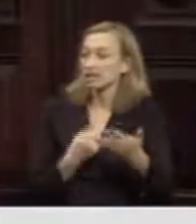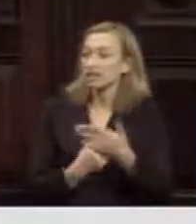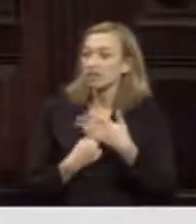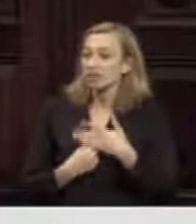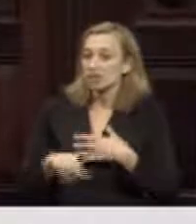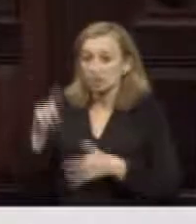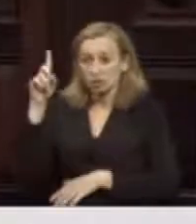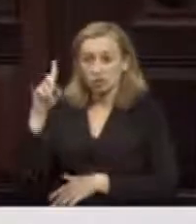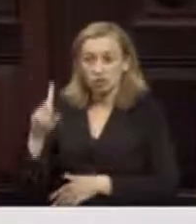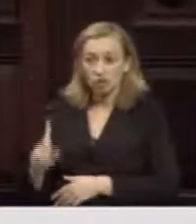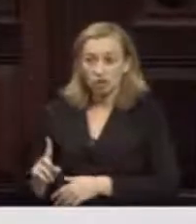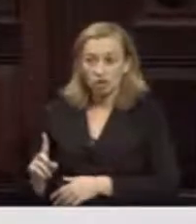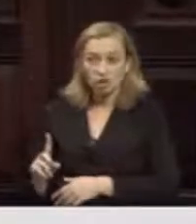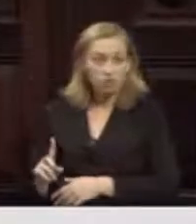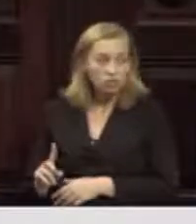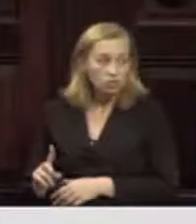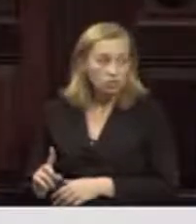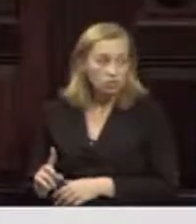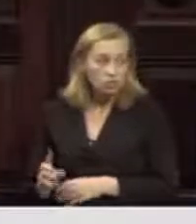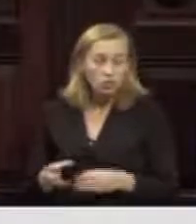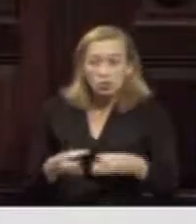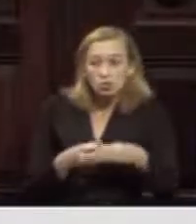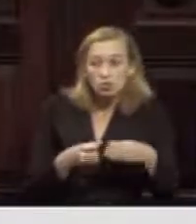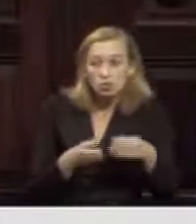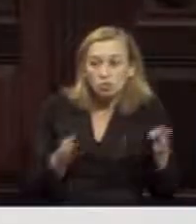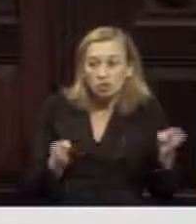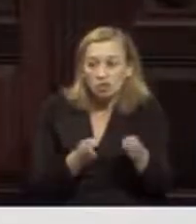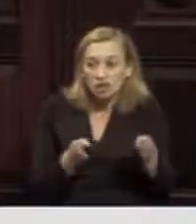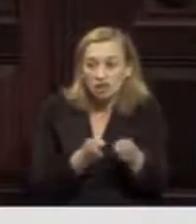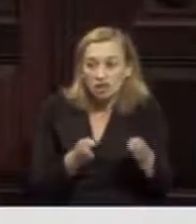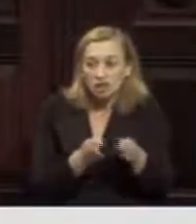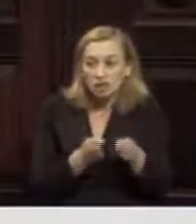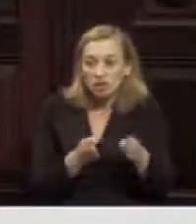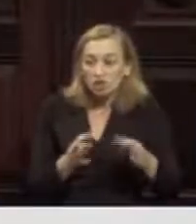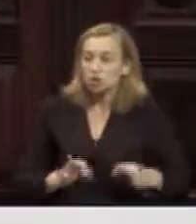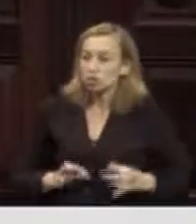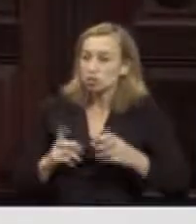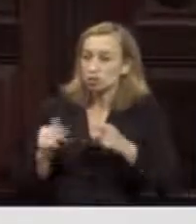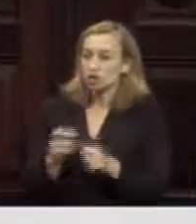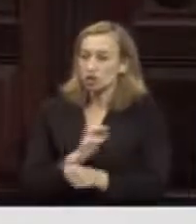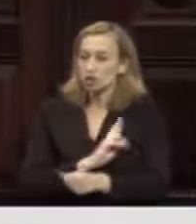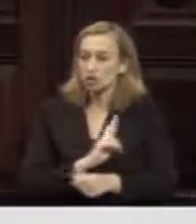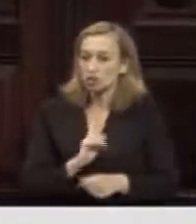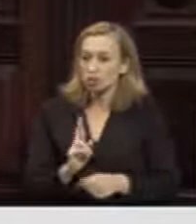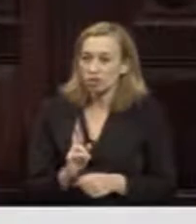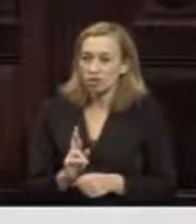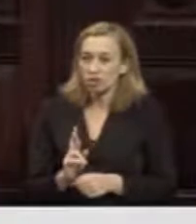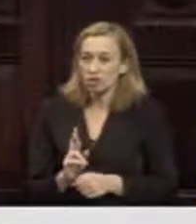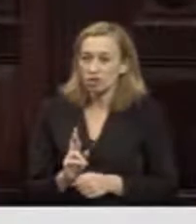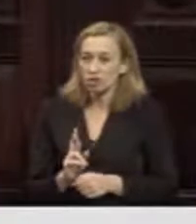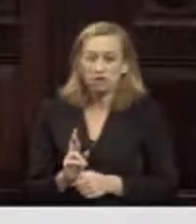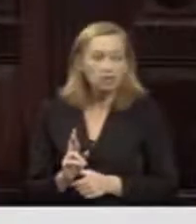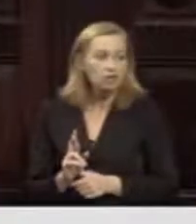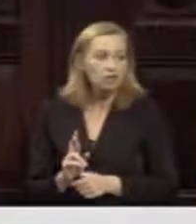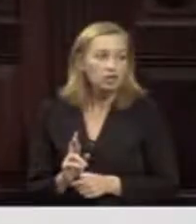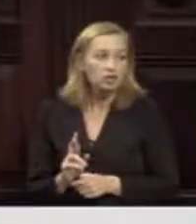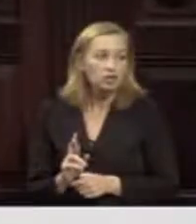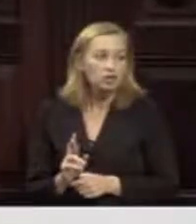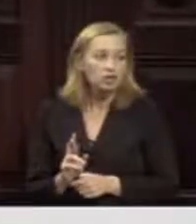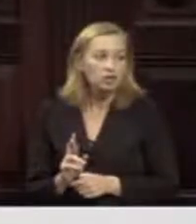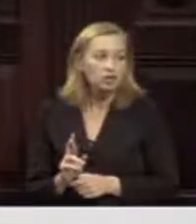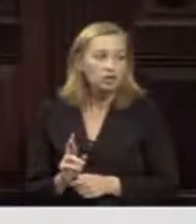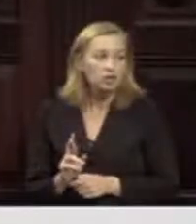qualquer minoria e o farol do Brasil em tudo que diz respeito à tolerância entre